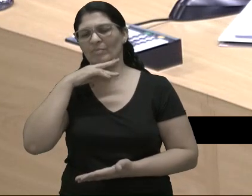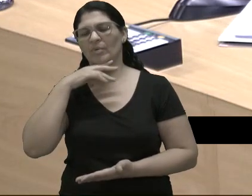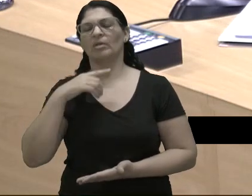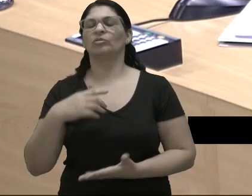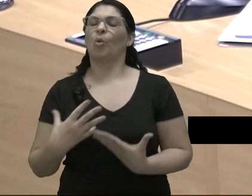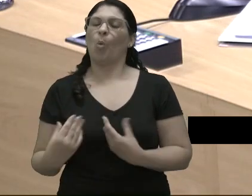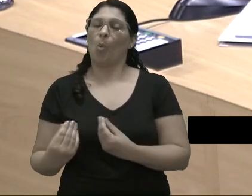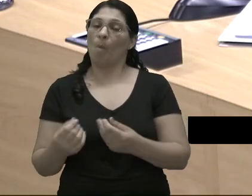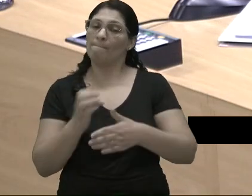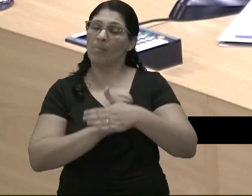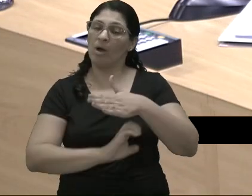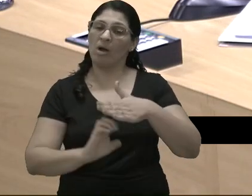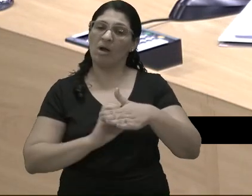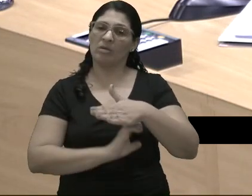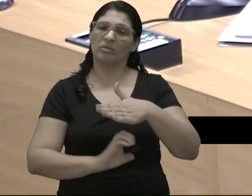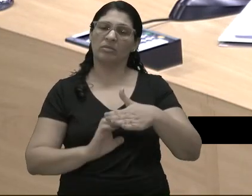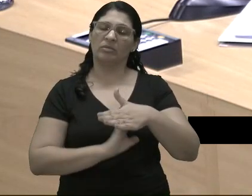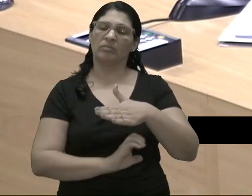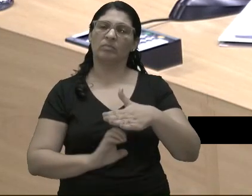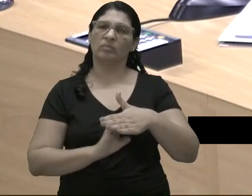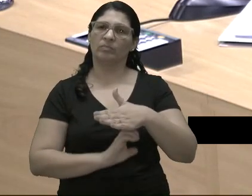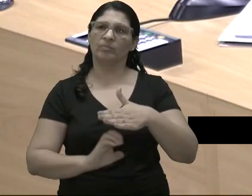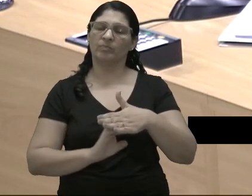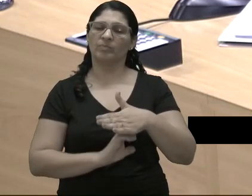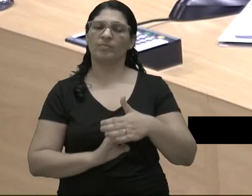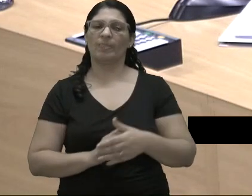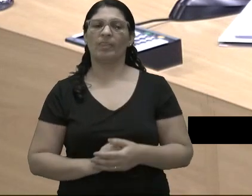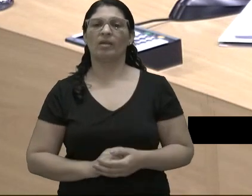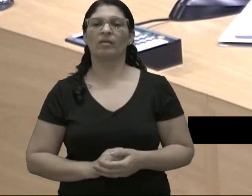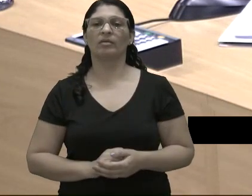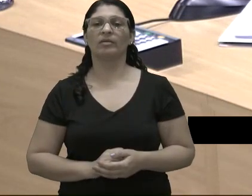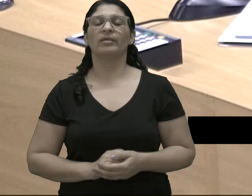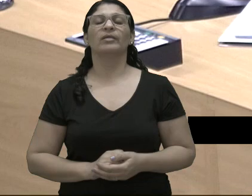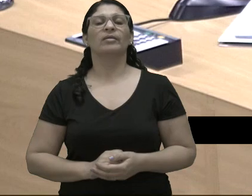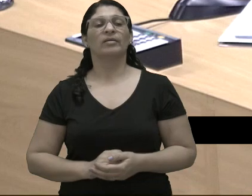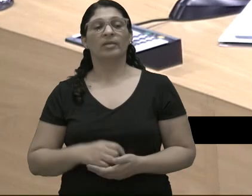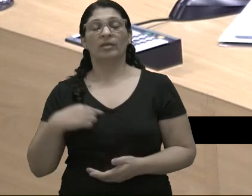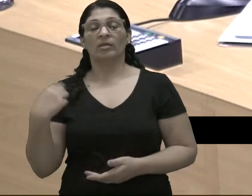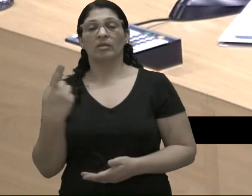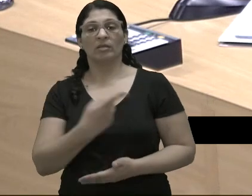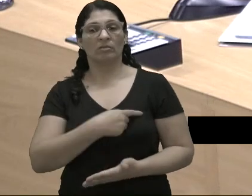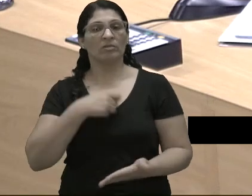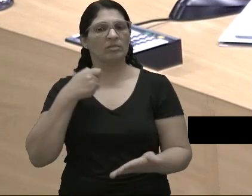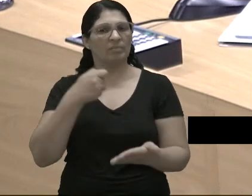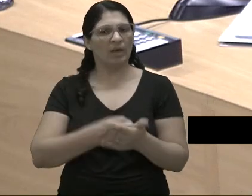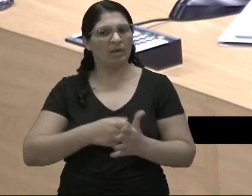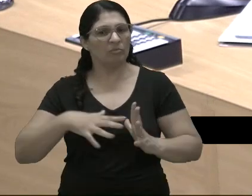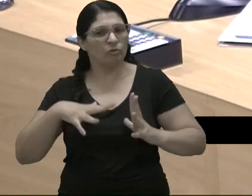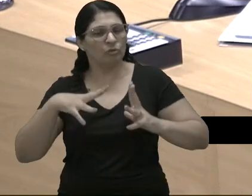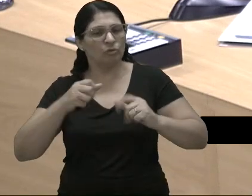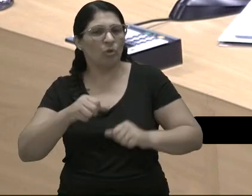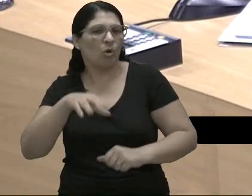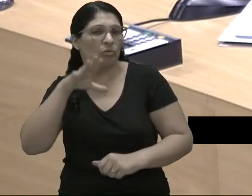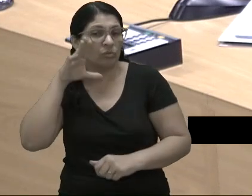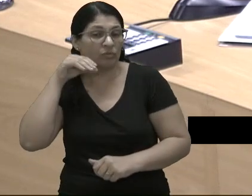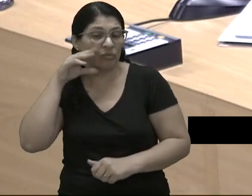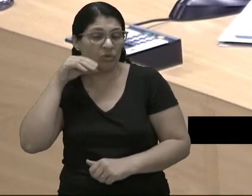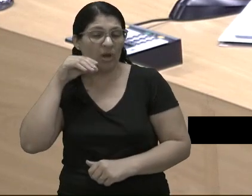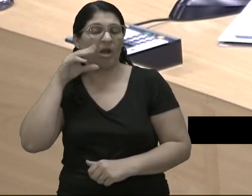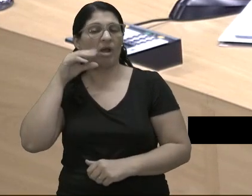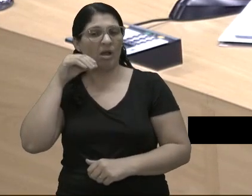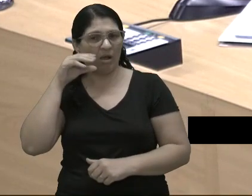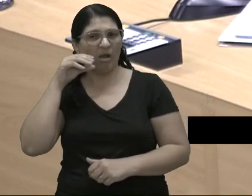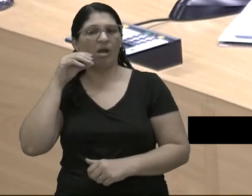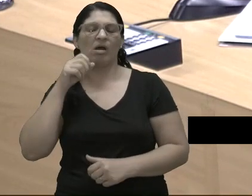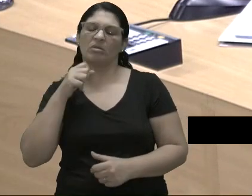para a empresa, no qual a gente, mesmo assim, nós efetuamos os pagamentos de todos os colaboradores, né? Os pagamentos estão